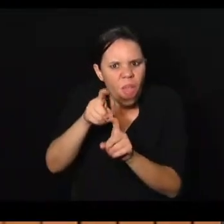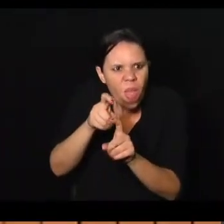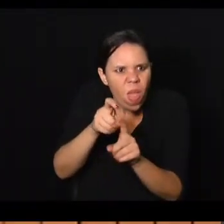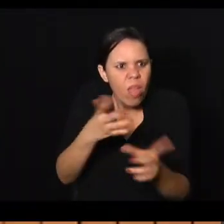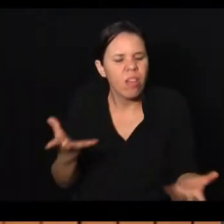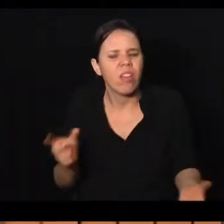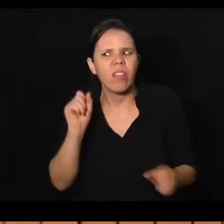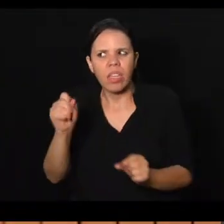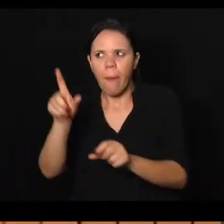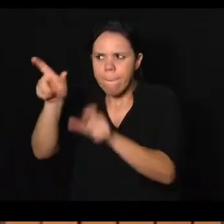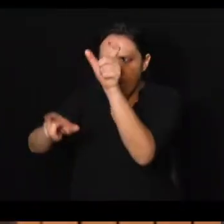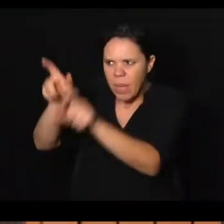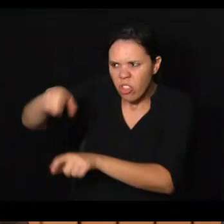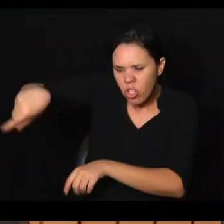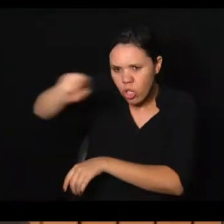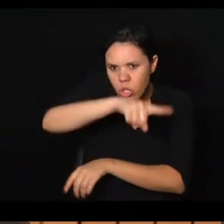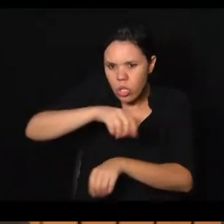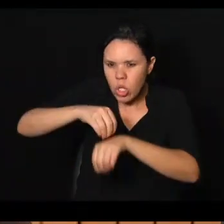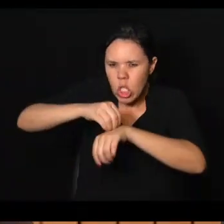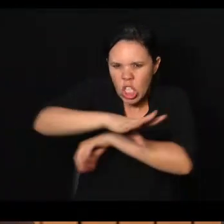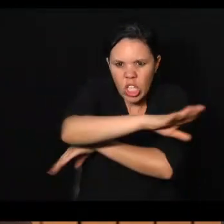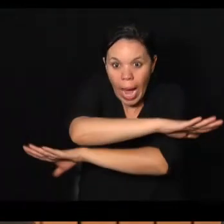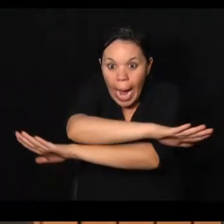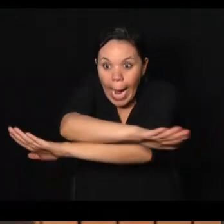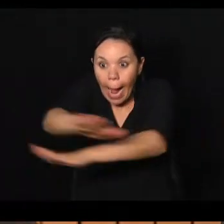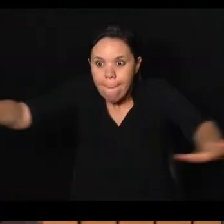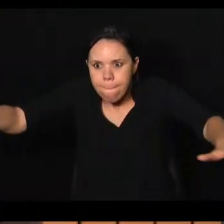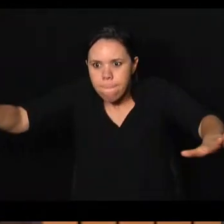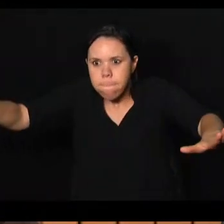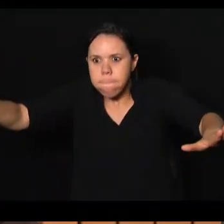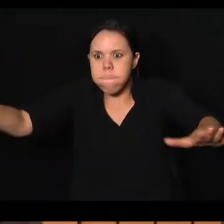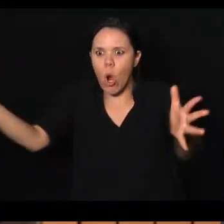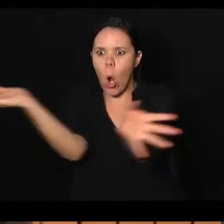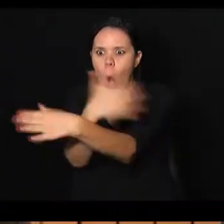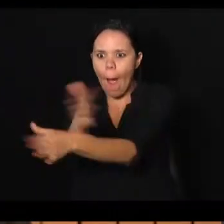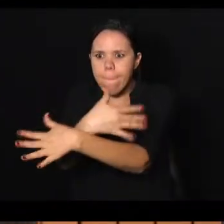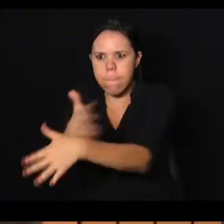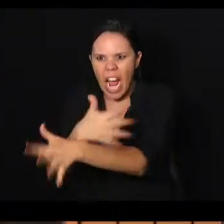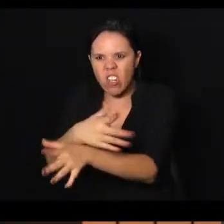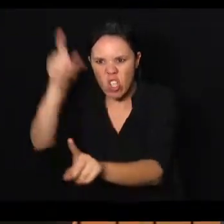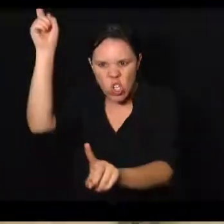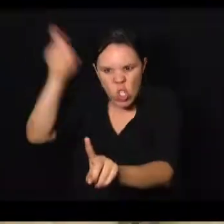recado para os agressores de criança. Acabou a palhaçada no Brasil.